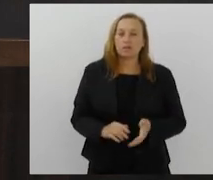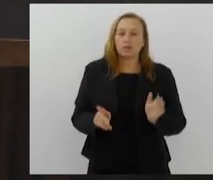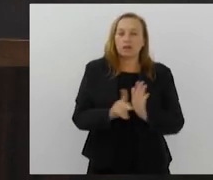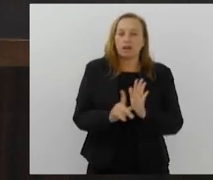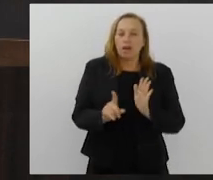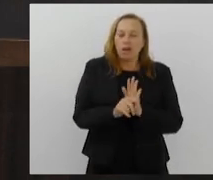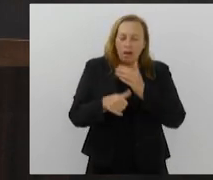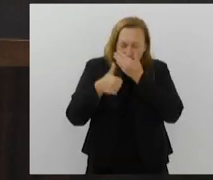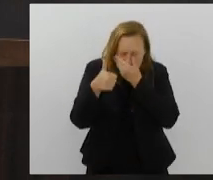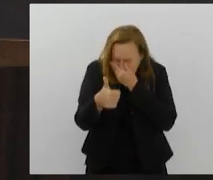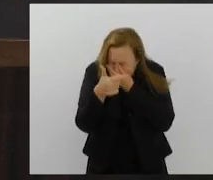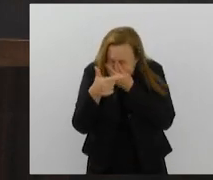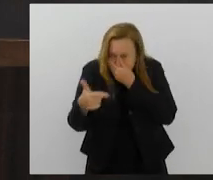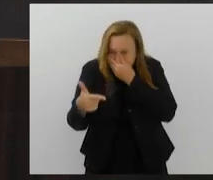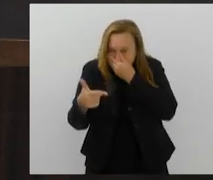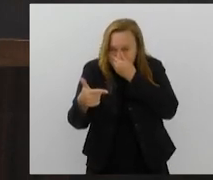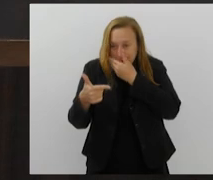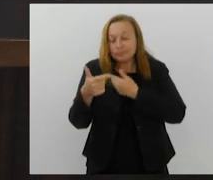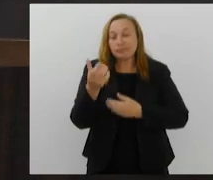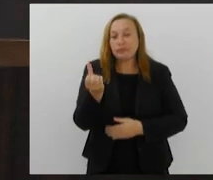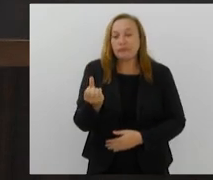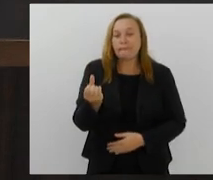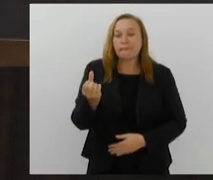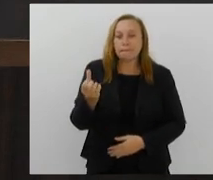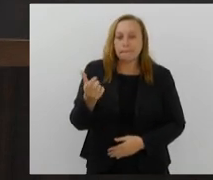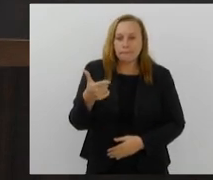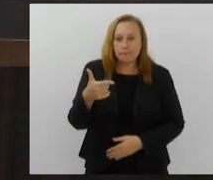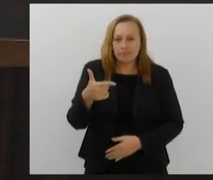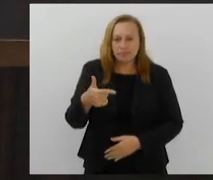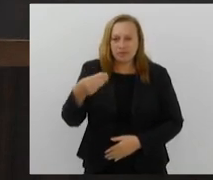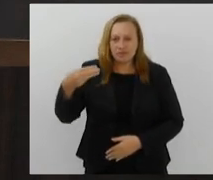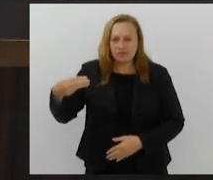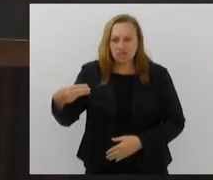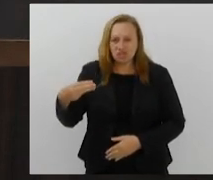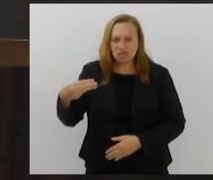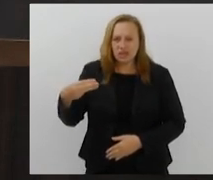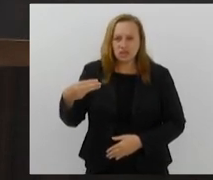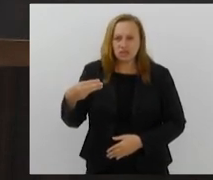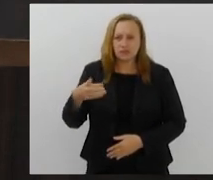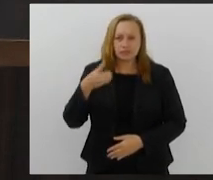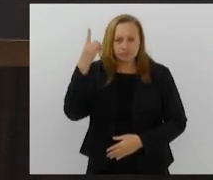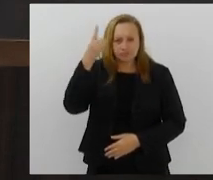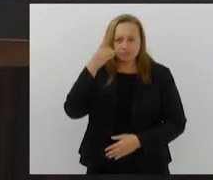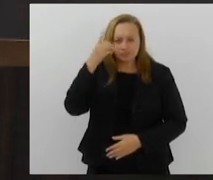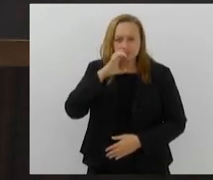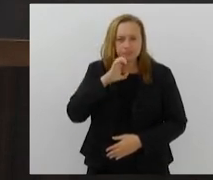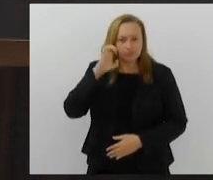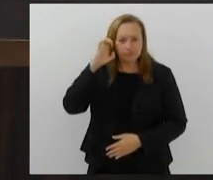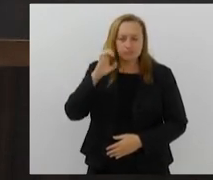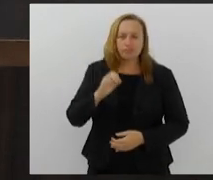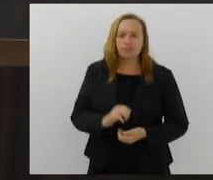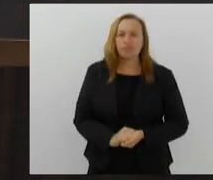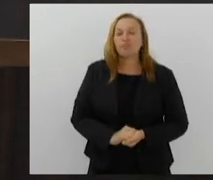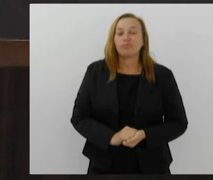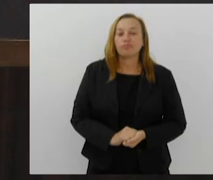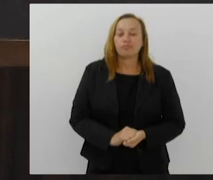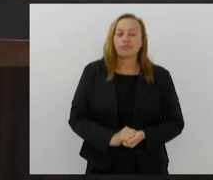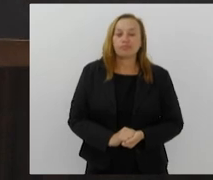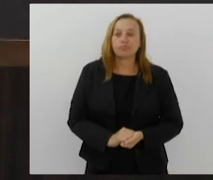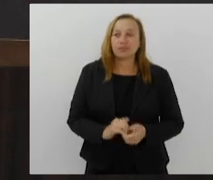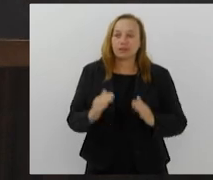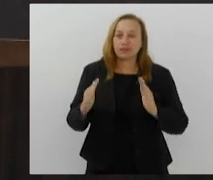projeto de lei número 1268 de 23, de autoria da deputada Élica Takimoto, que declara a Casa